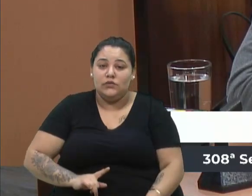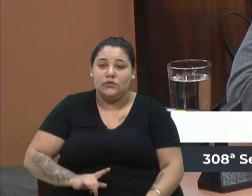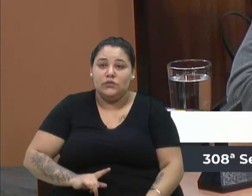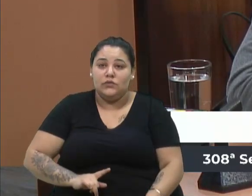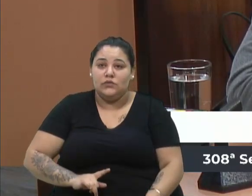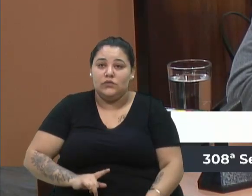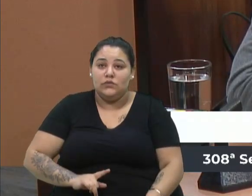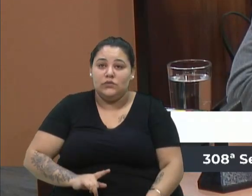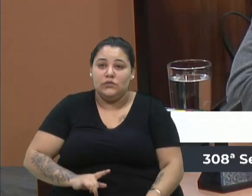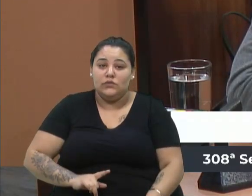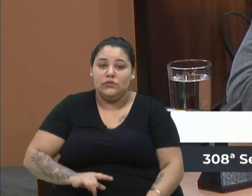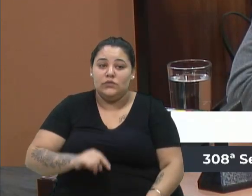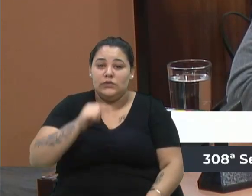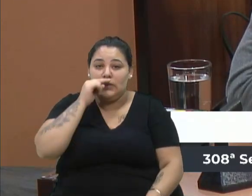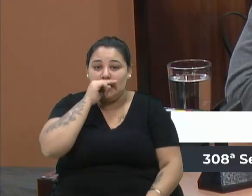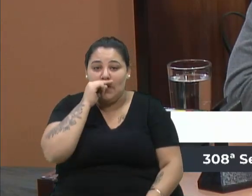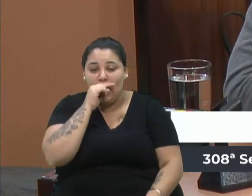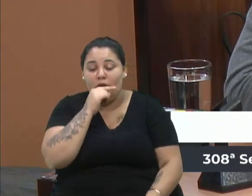governo Alceu